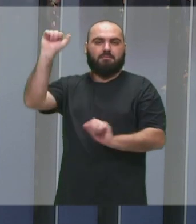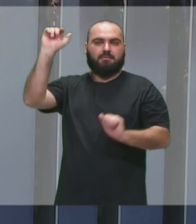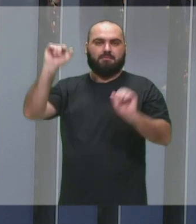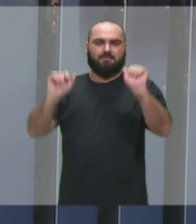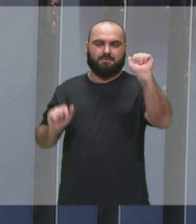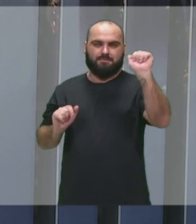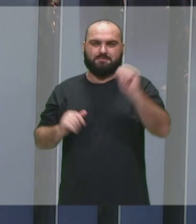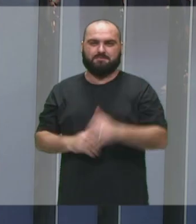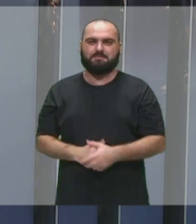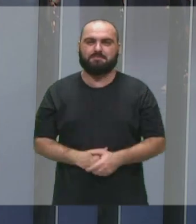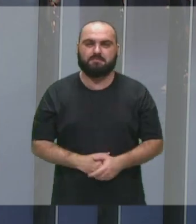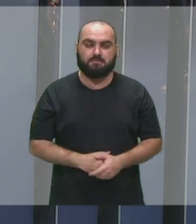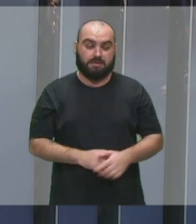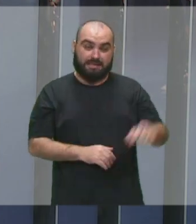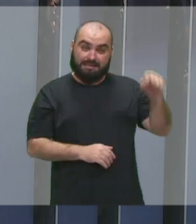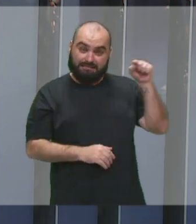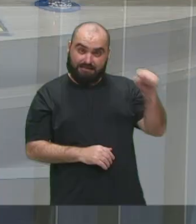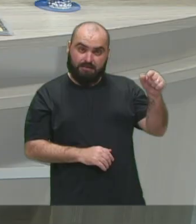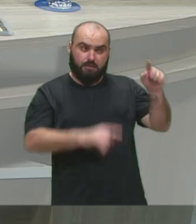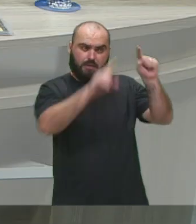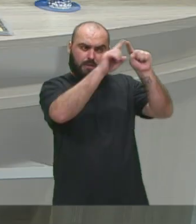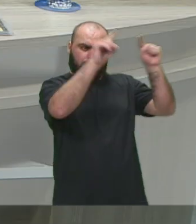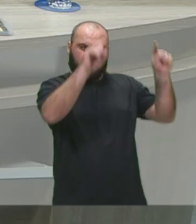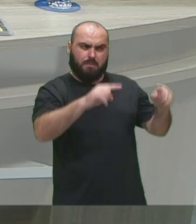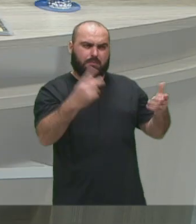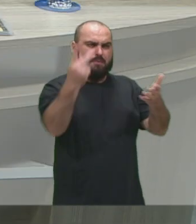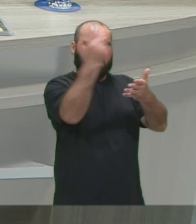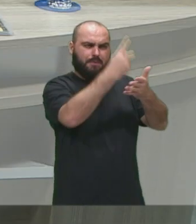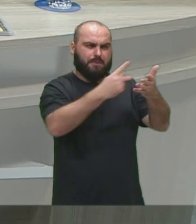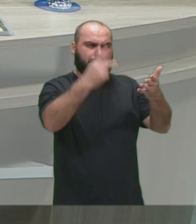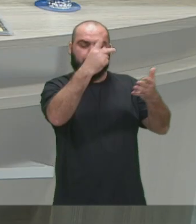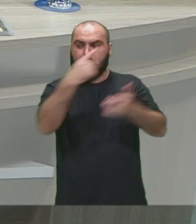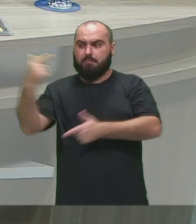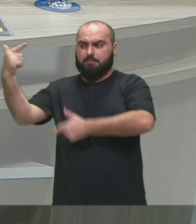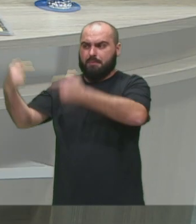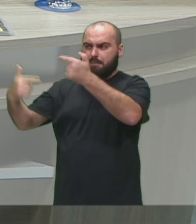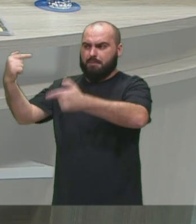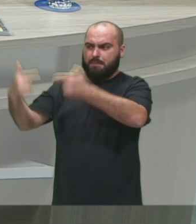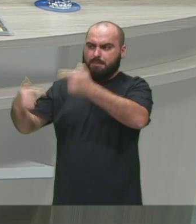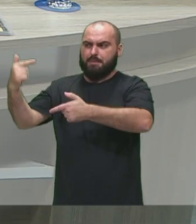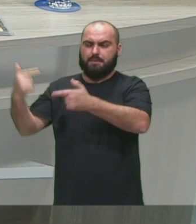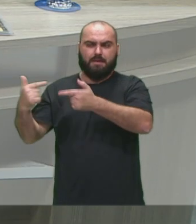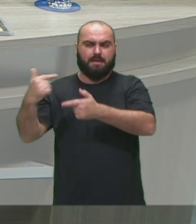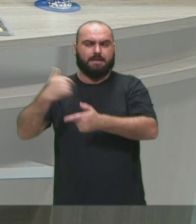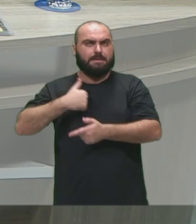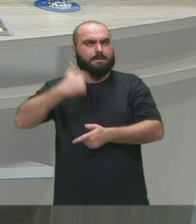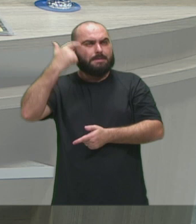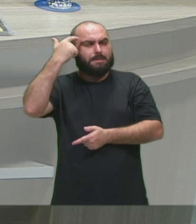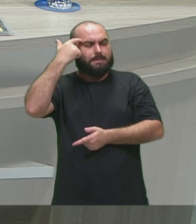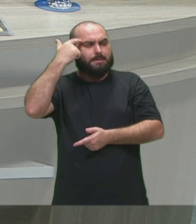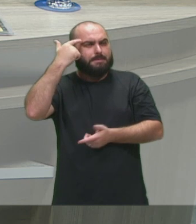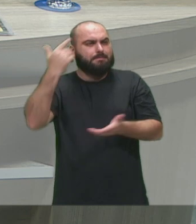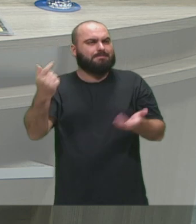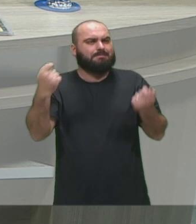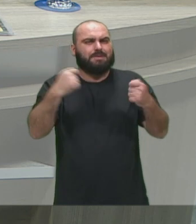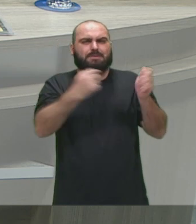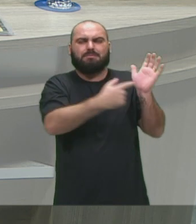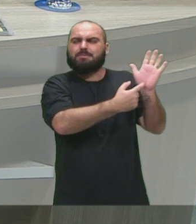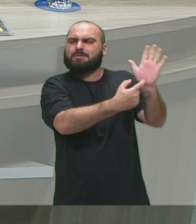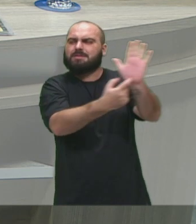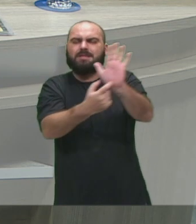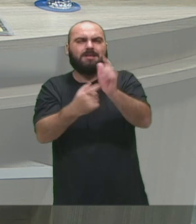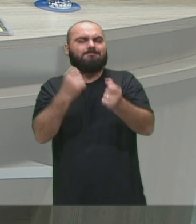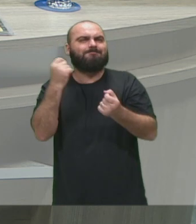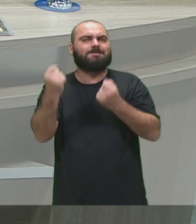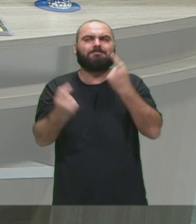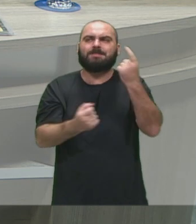No caso dele, foi a própria guerra que lhe deu a esse estralo de eu tenho que fazer alguma coisa, eu tenho que fazer alguma coisa com a minha arte que